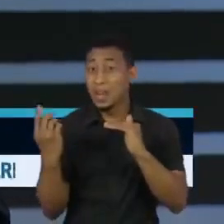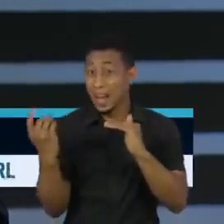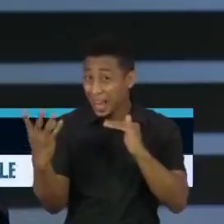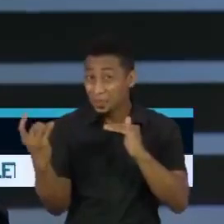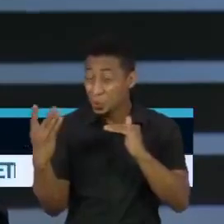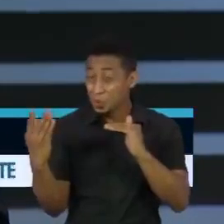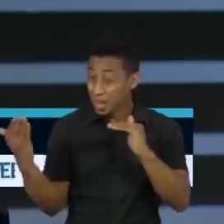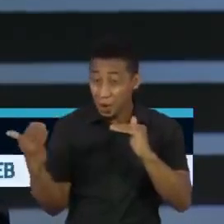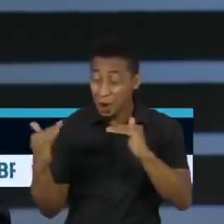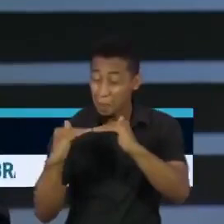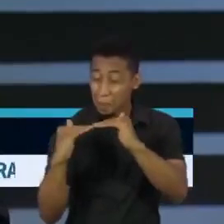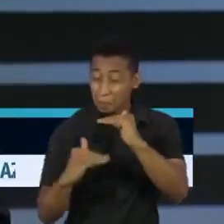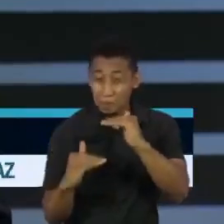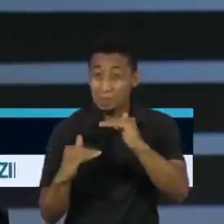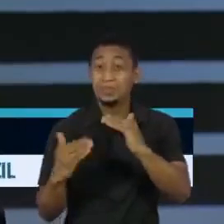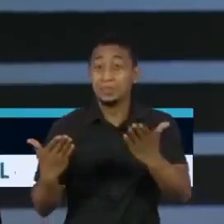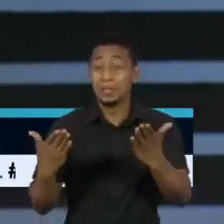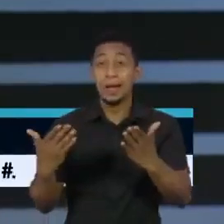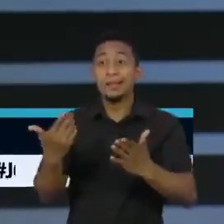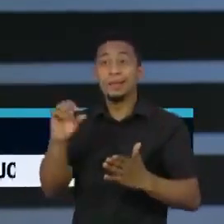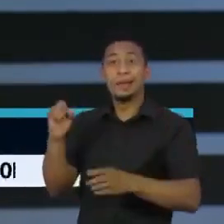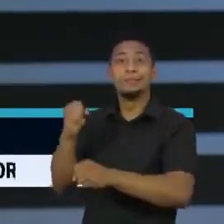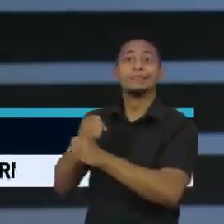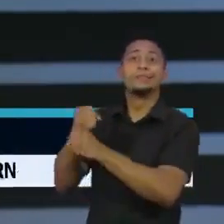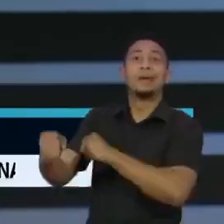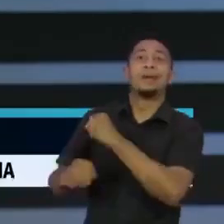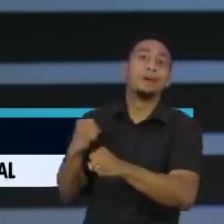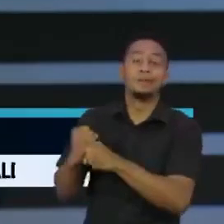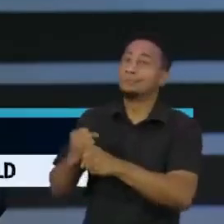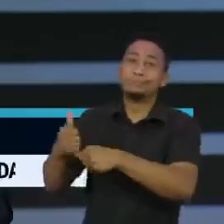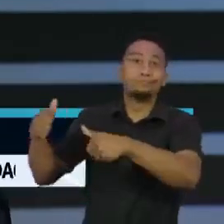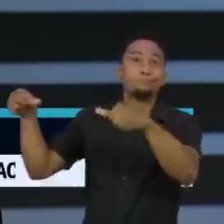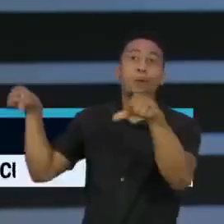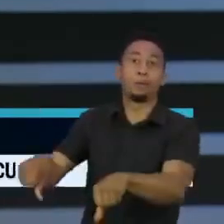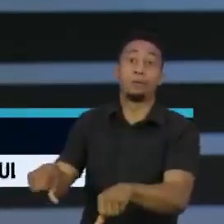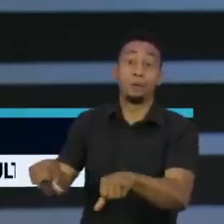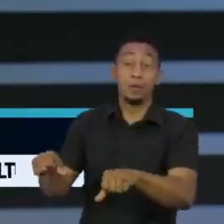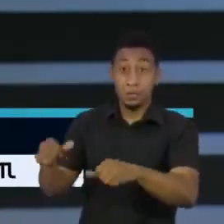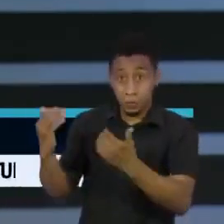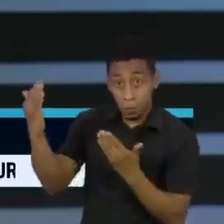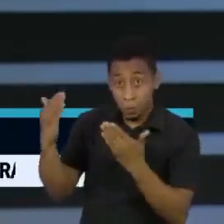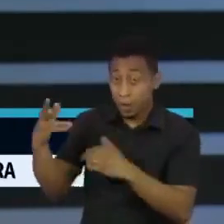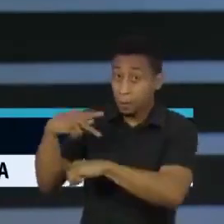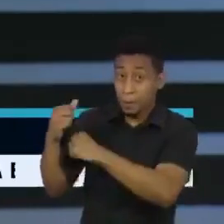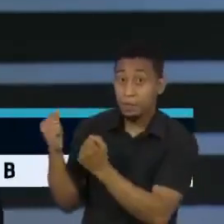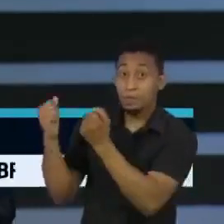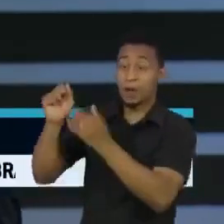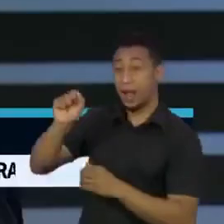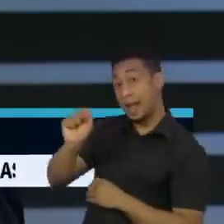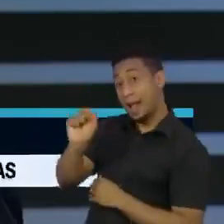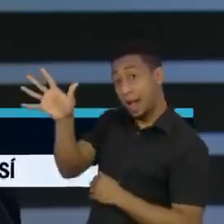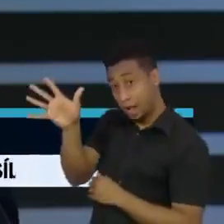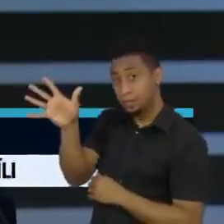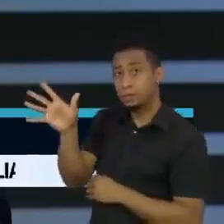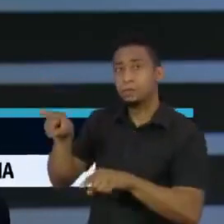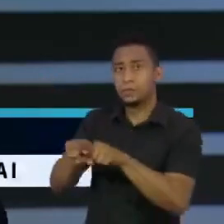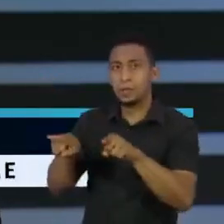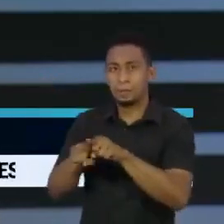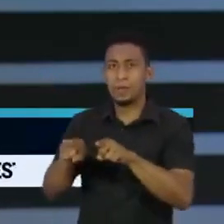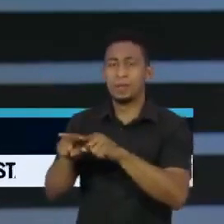estamos praticamente perdendo uma década quando outros países isso eu virei uma boa parte da Ásia mas não só Ásia